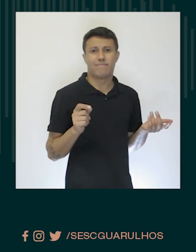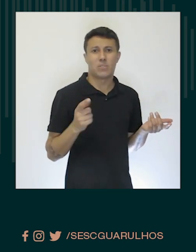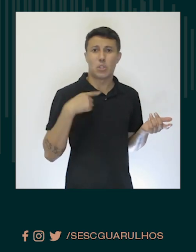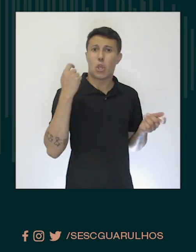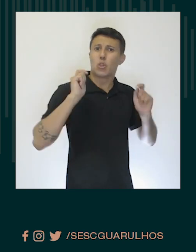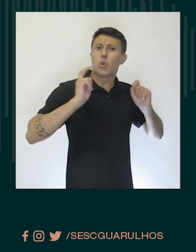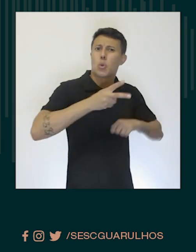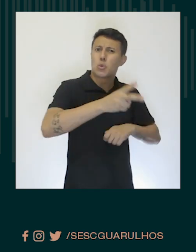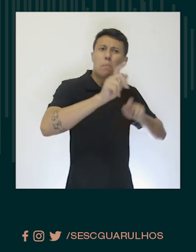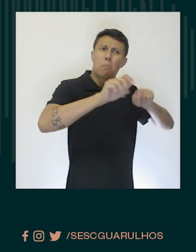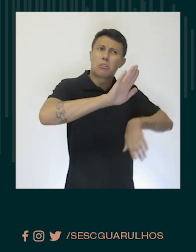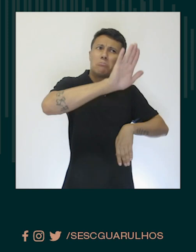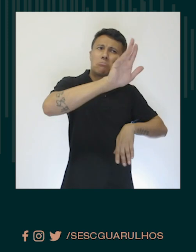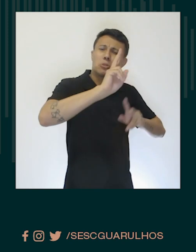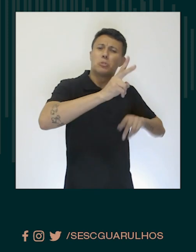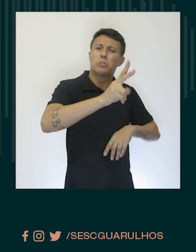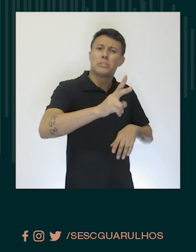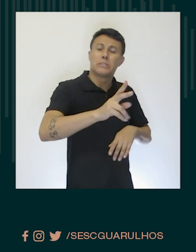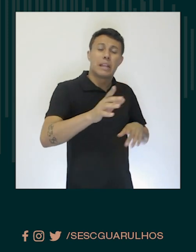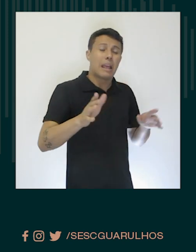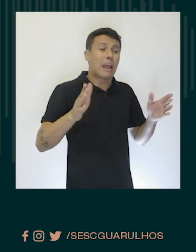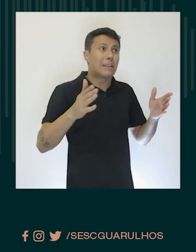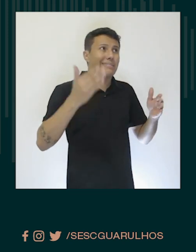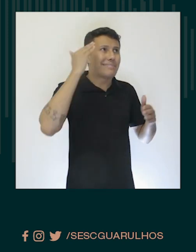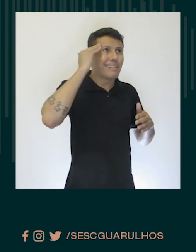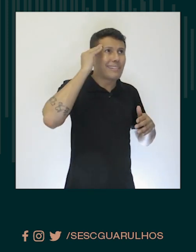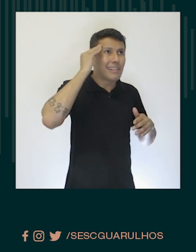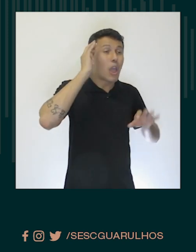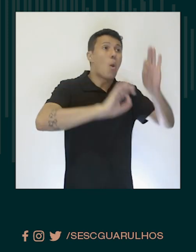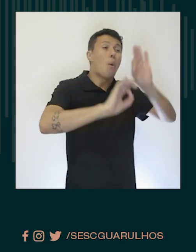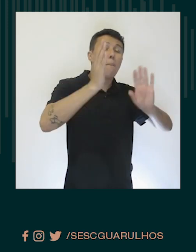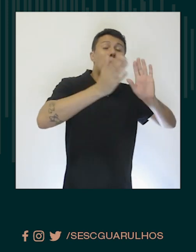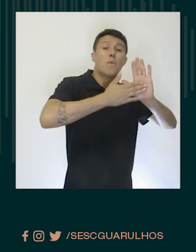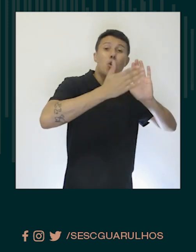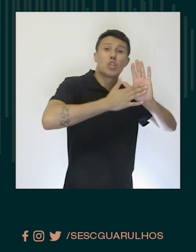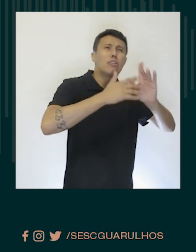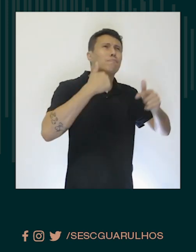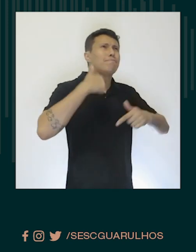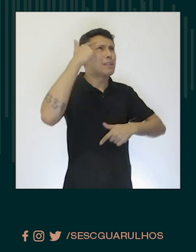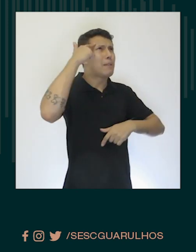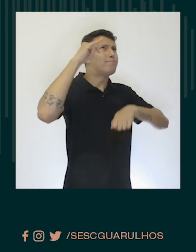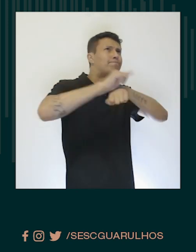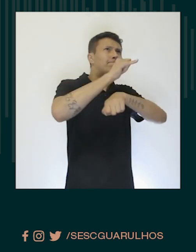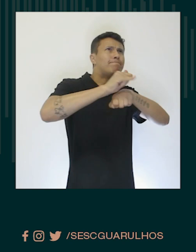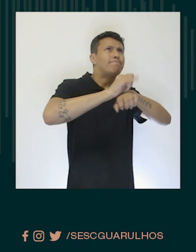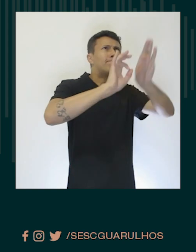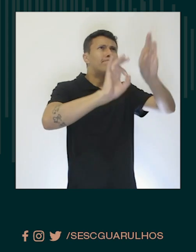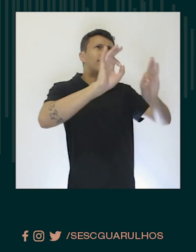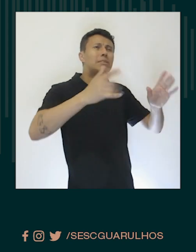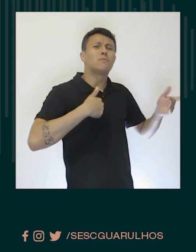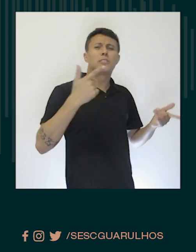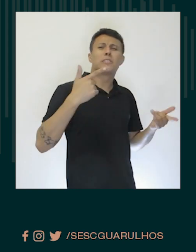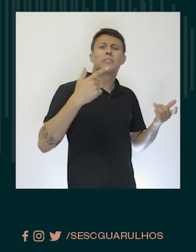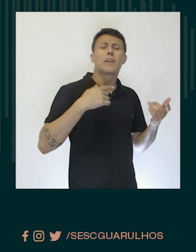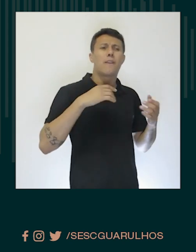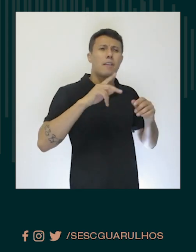continuar lá. É que cada um tem que entender qual é o seu projeto, né? O seu planejamento, do que você está correndo